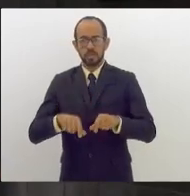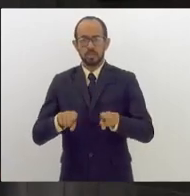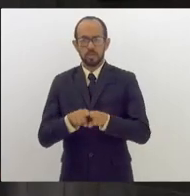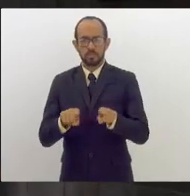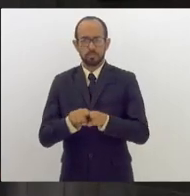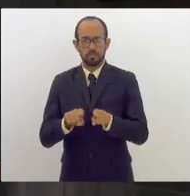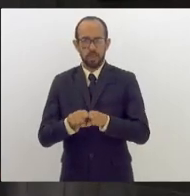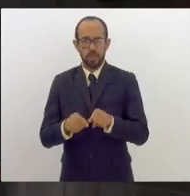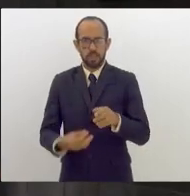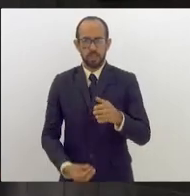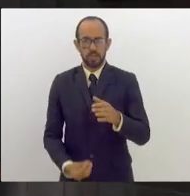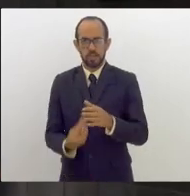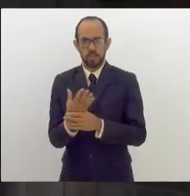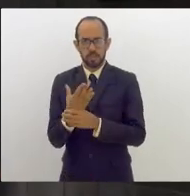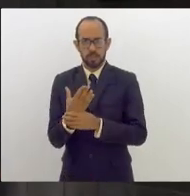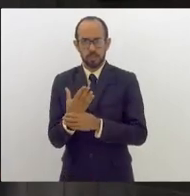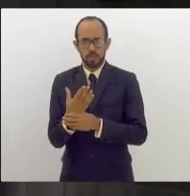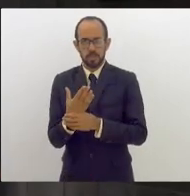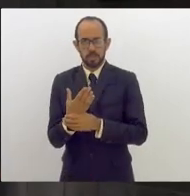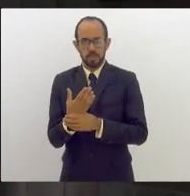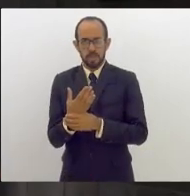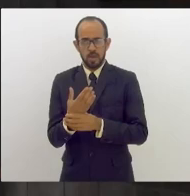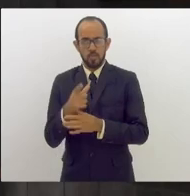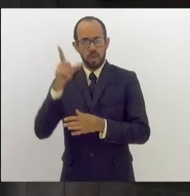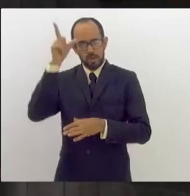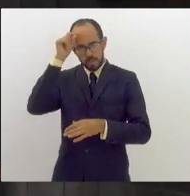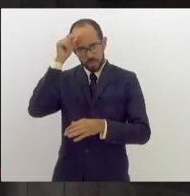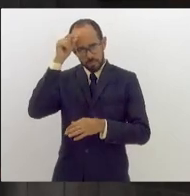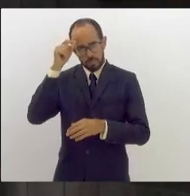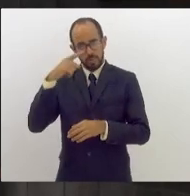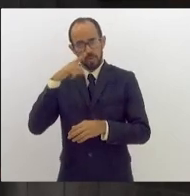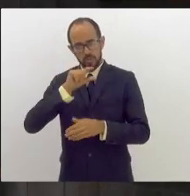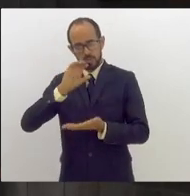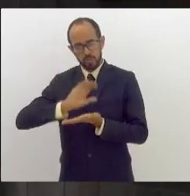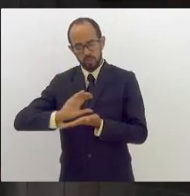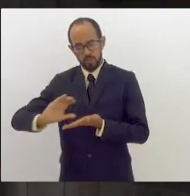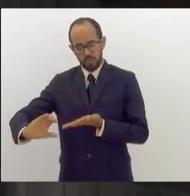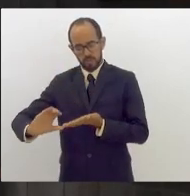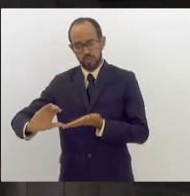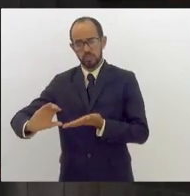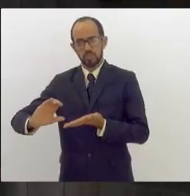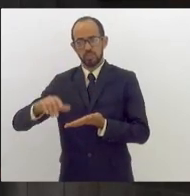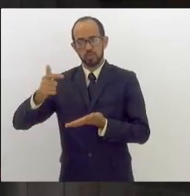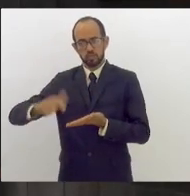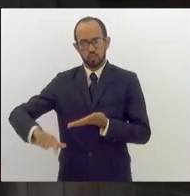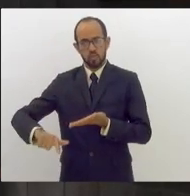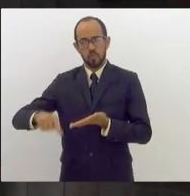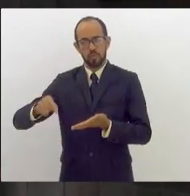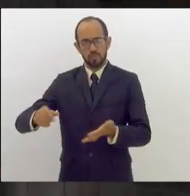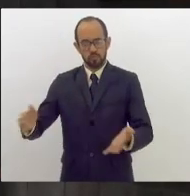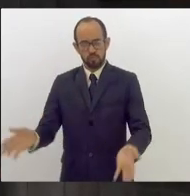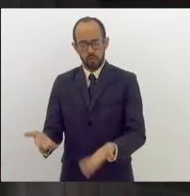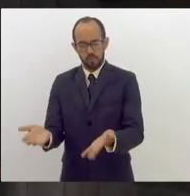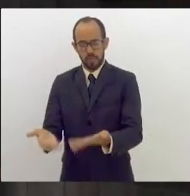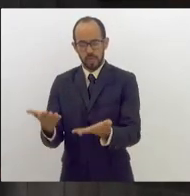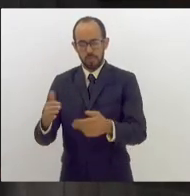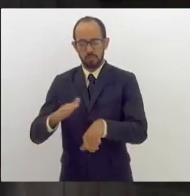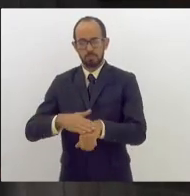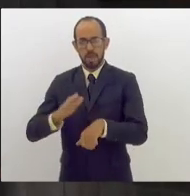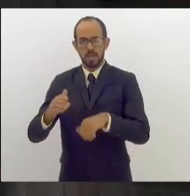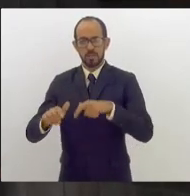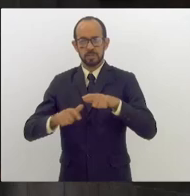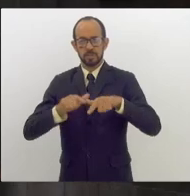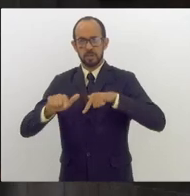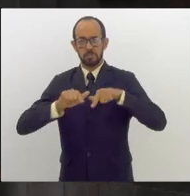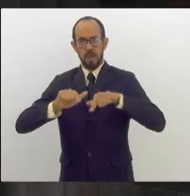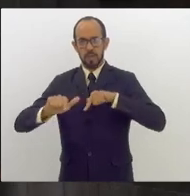esses mesmos de talvez quem saiba de reinvestir de investir de conseguir fomentar Mais Emprego no Estado do Rio de